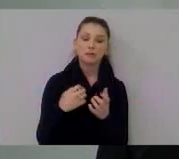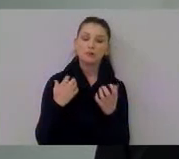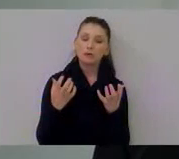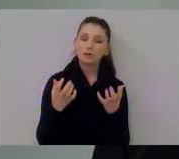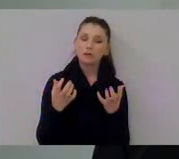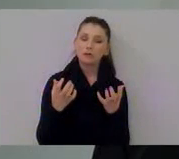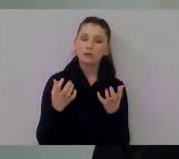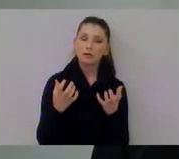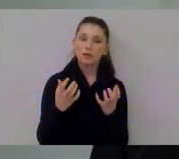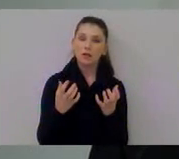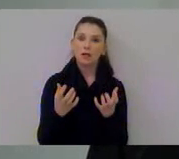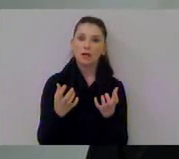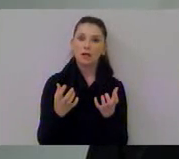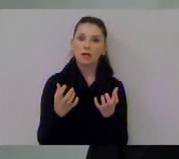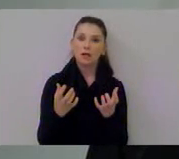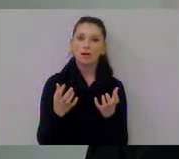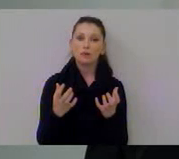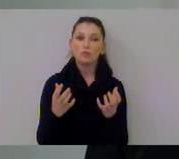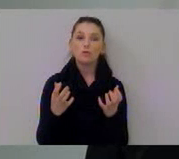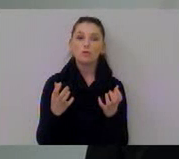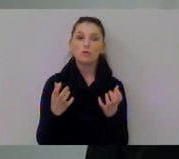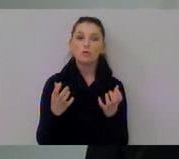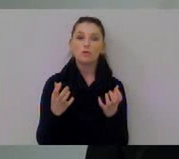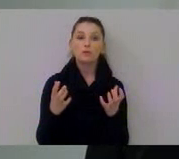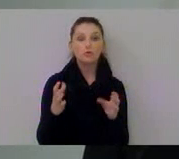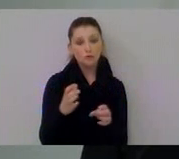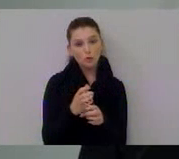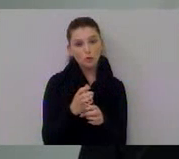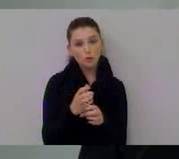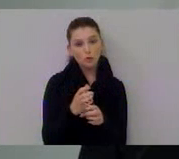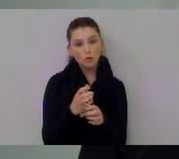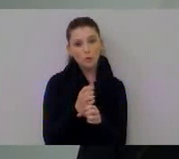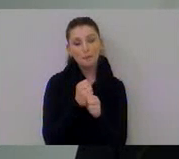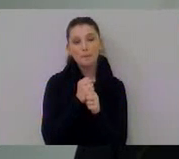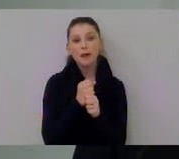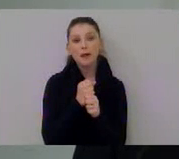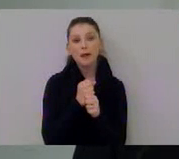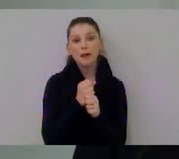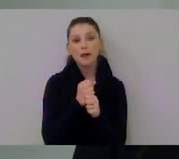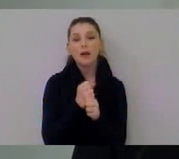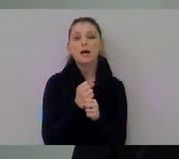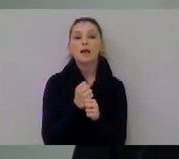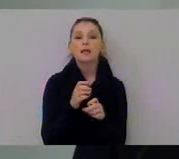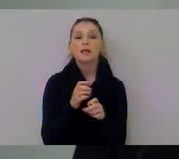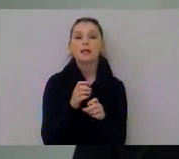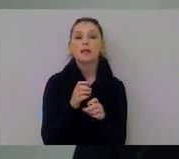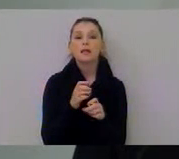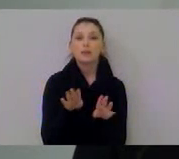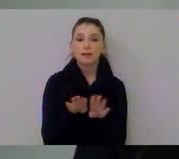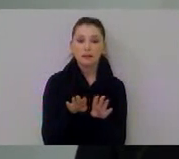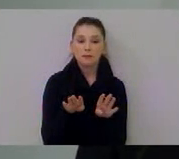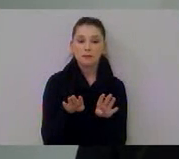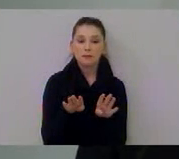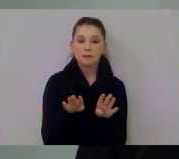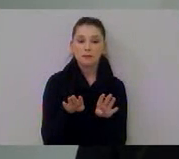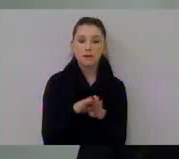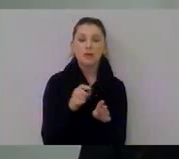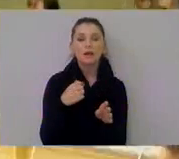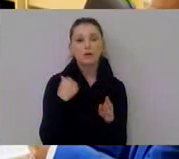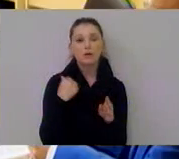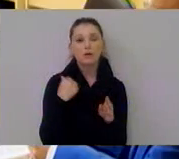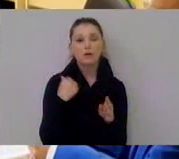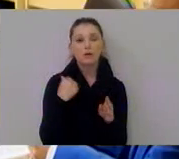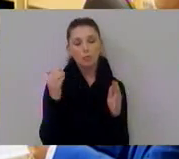nossos pedidos. Sou da comunidade de Vosso Cristo e também